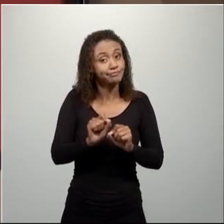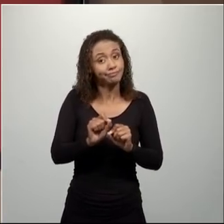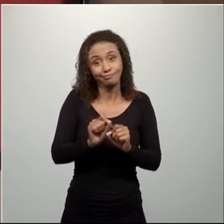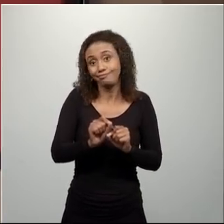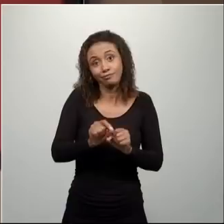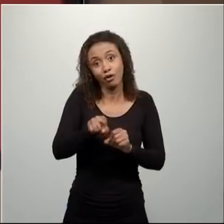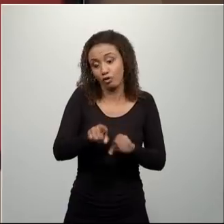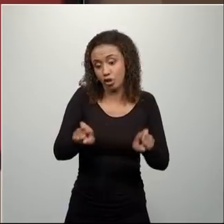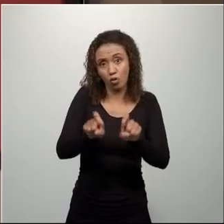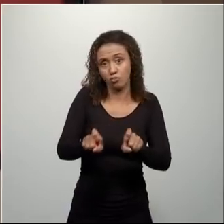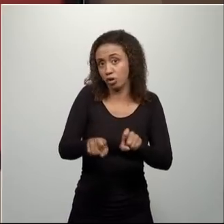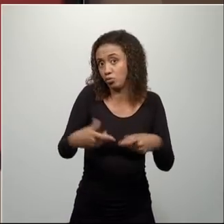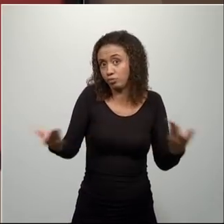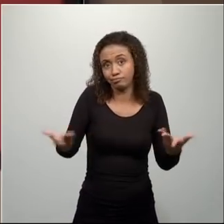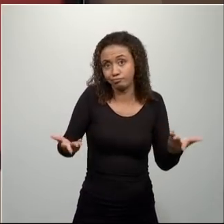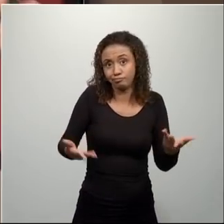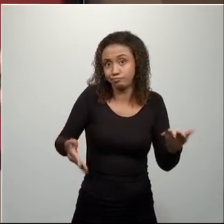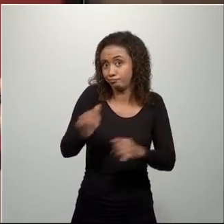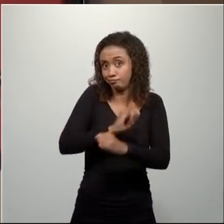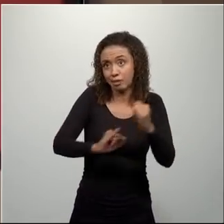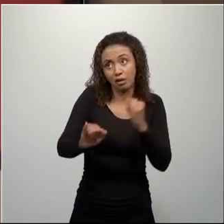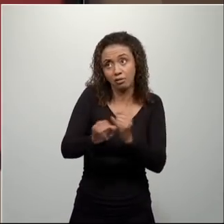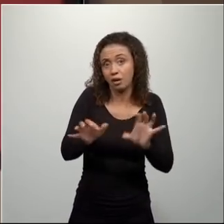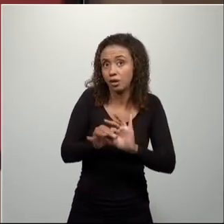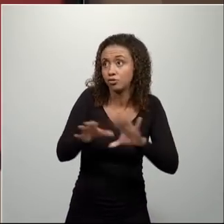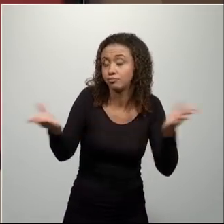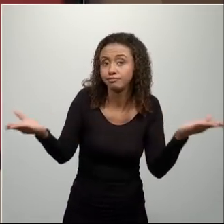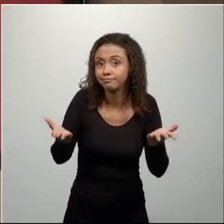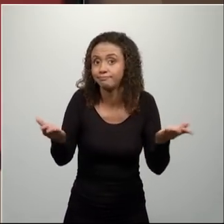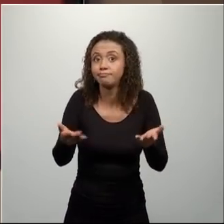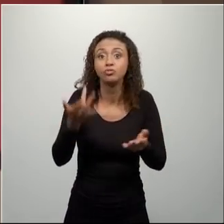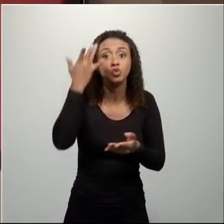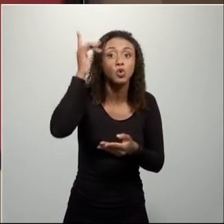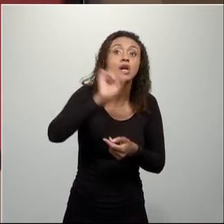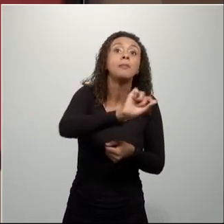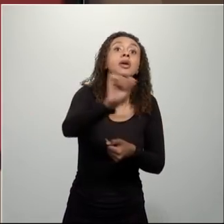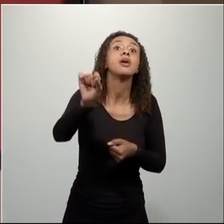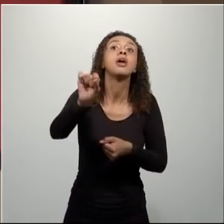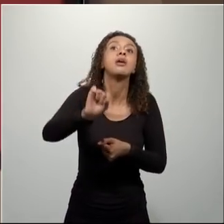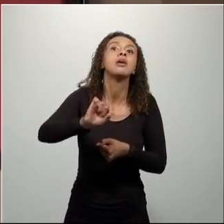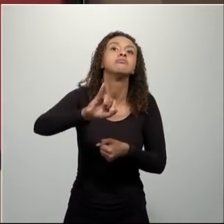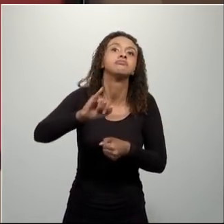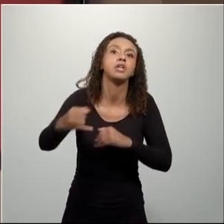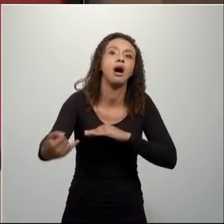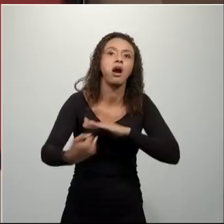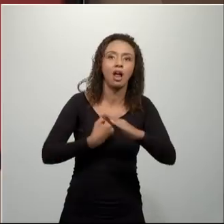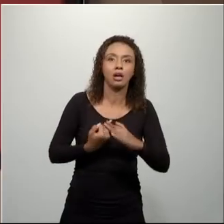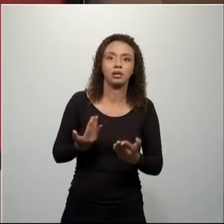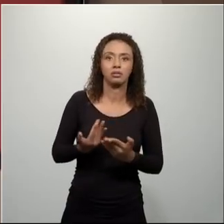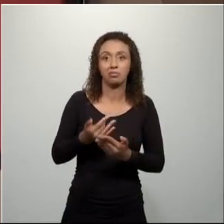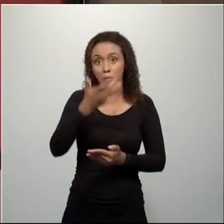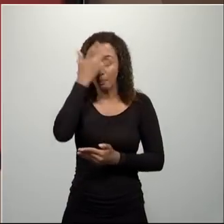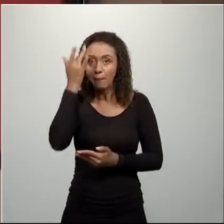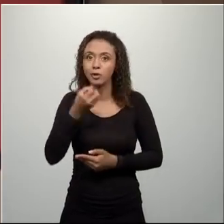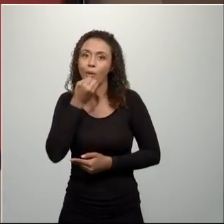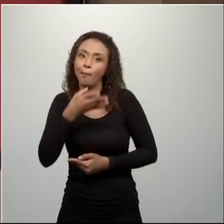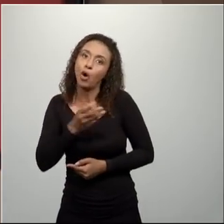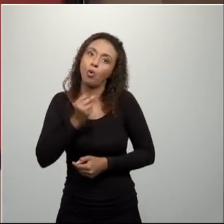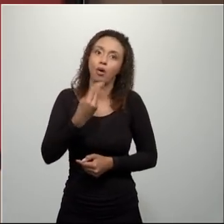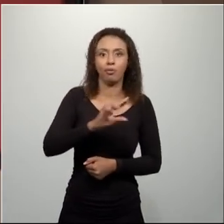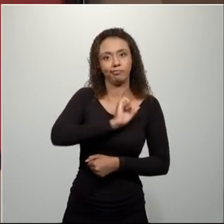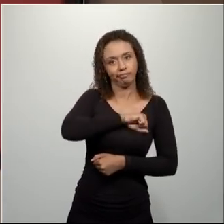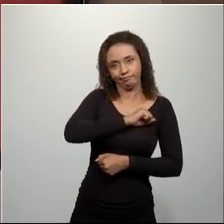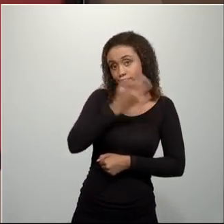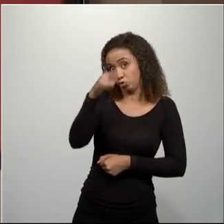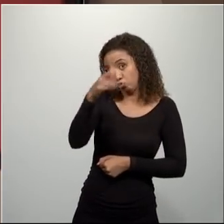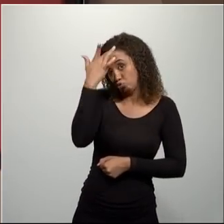usuários vão se conectar através da sua máquina você não sabe que tipo de usuário está fazendo isso usuários honestos ou mal intencionados agora